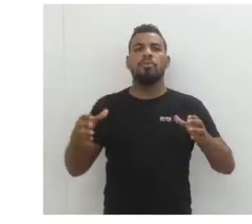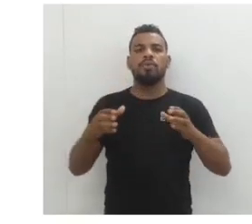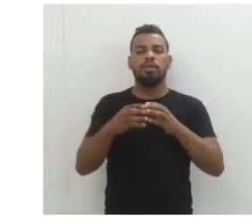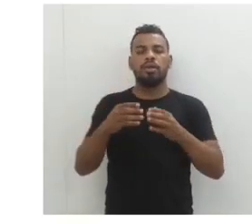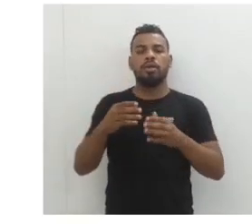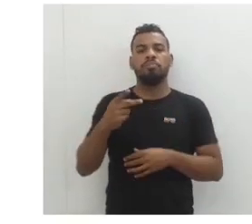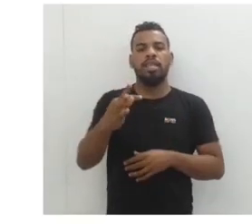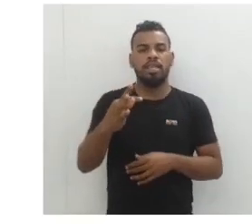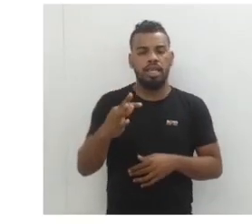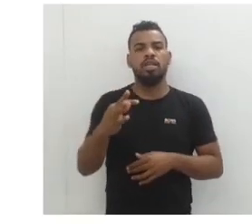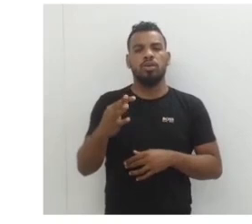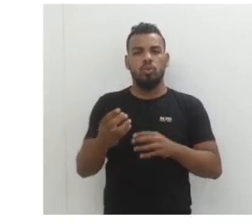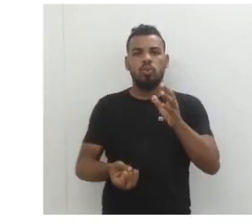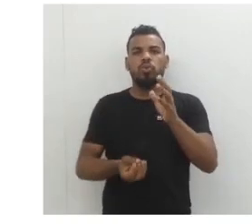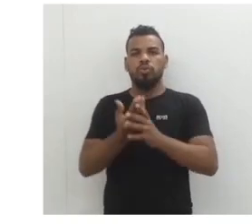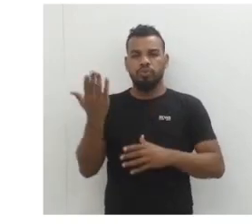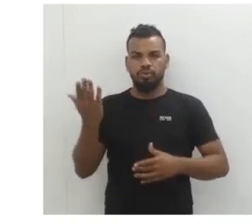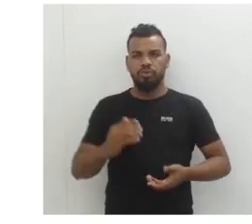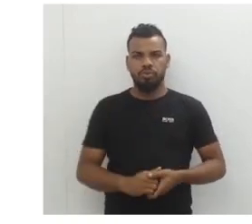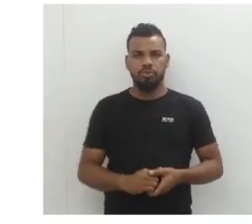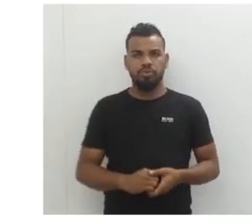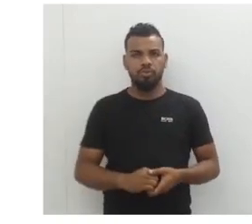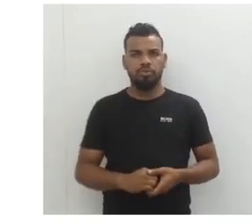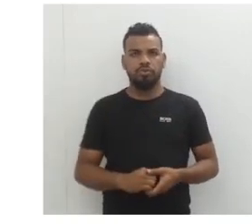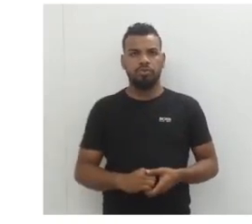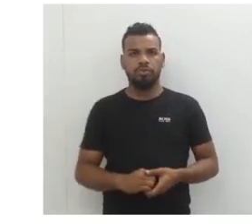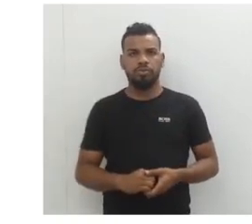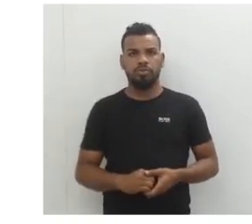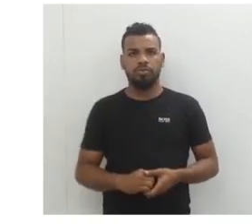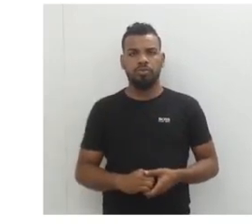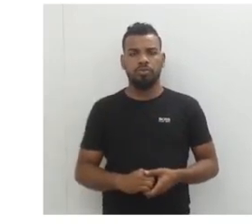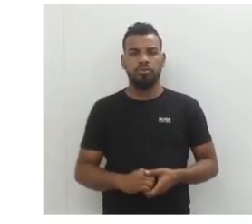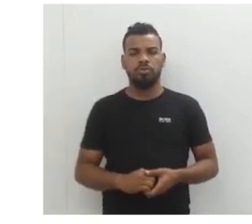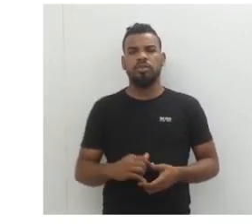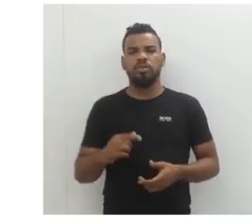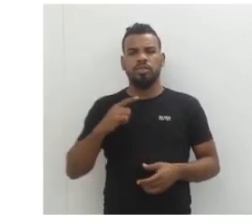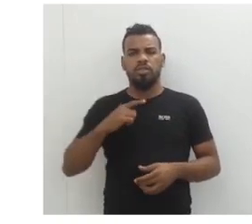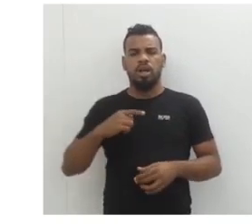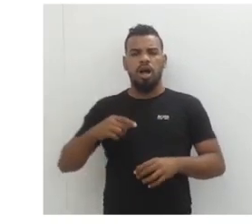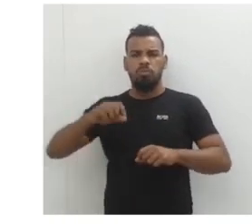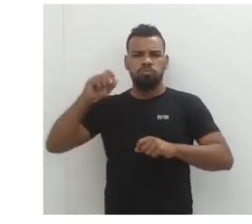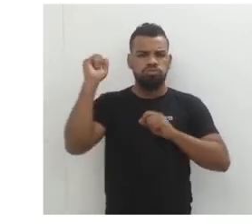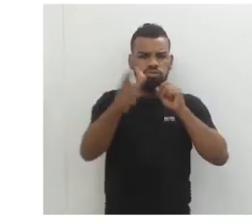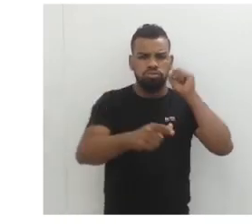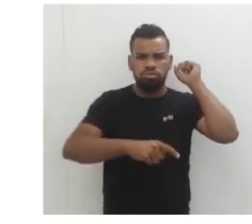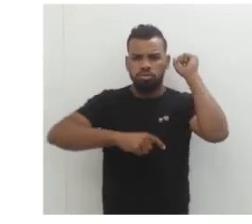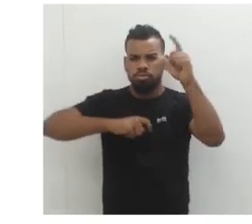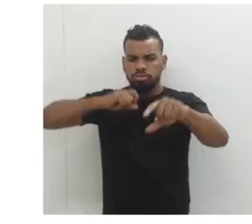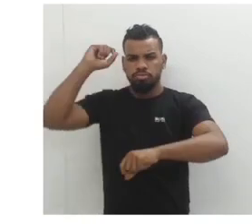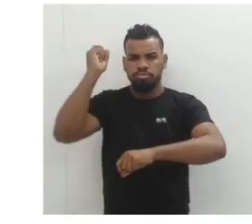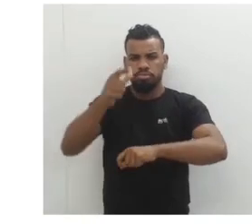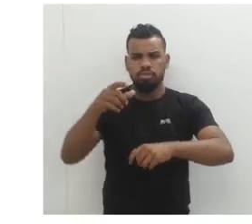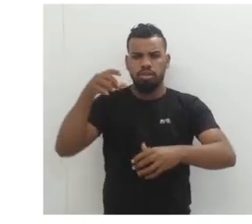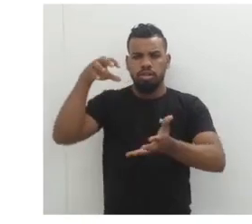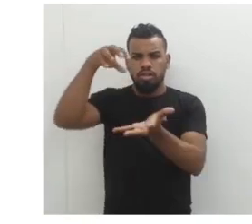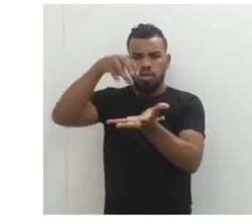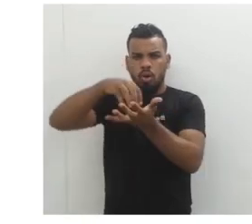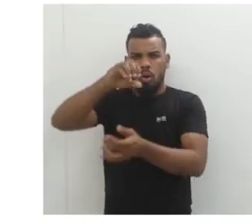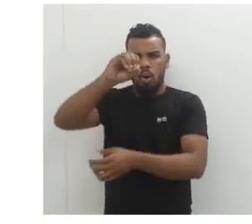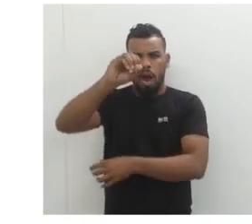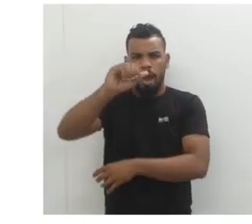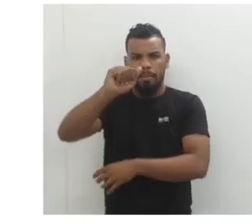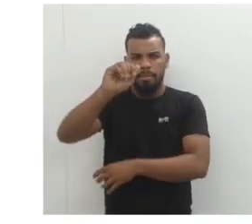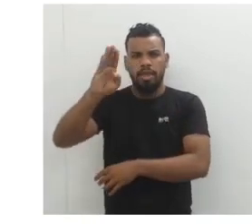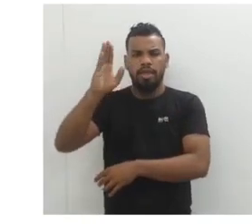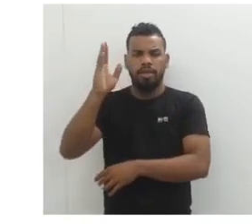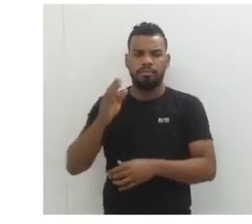Partido dos Trabalhadores, o PT. Atentados terroristas na sede da Ordem dos Advogados do